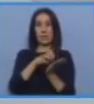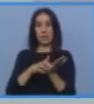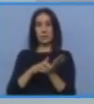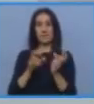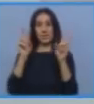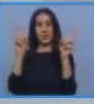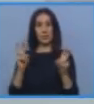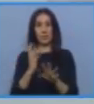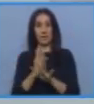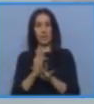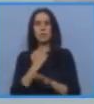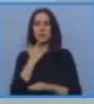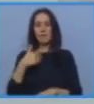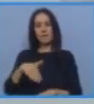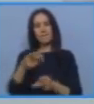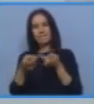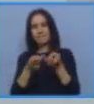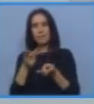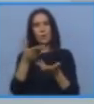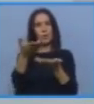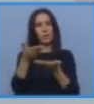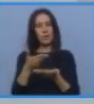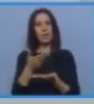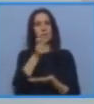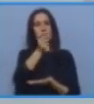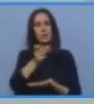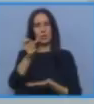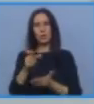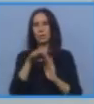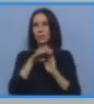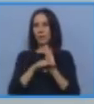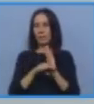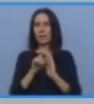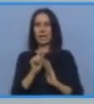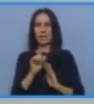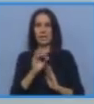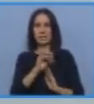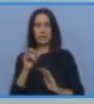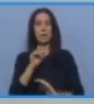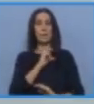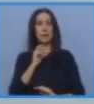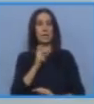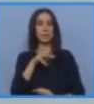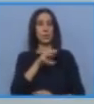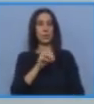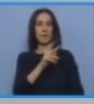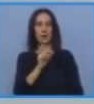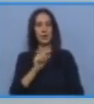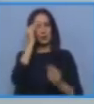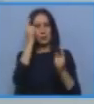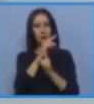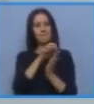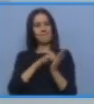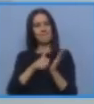festa vão agora ser analisados pelos convidados do programa Eclésia, o padre Armindo Vaz, professor de Sagrada Escritura da Universidade